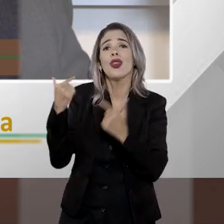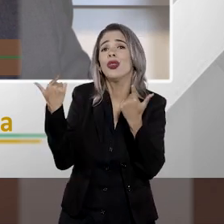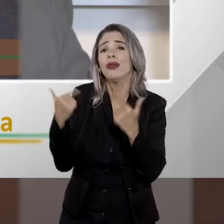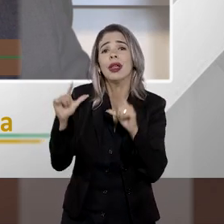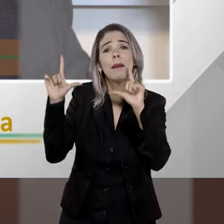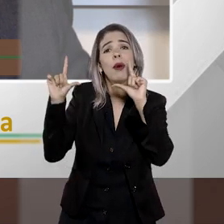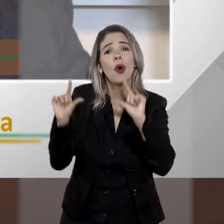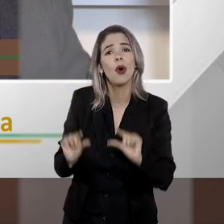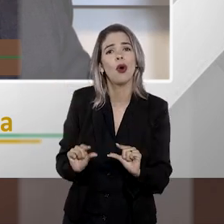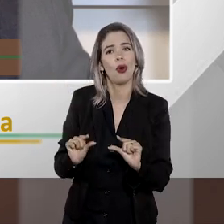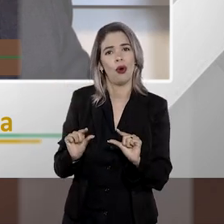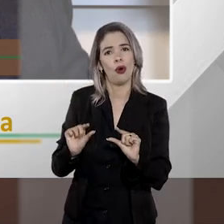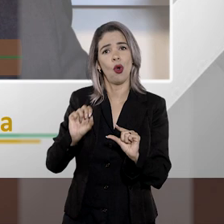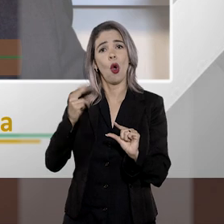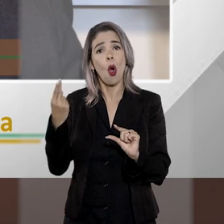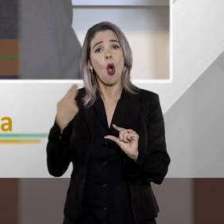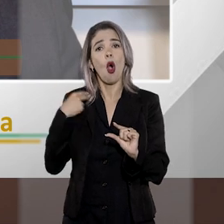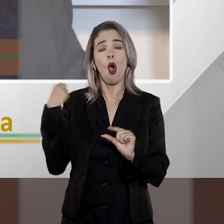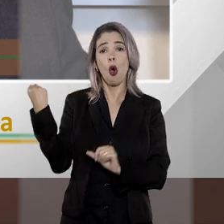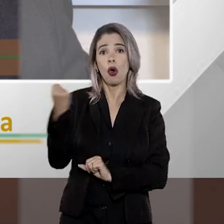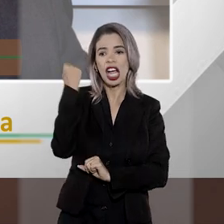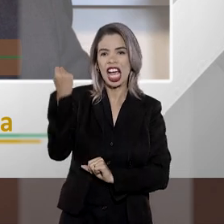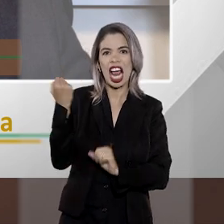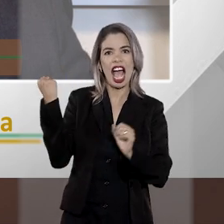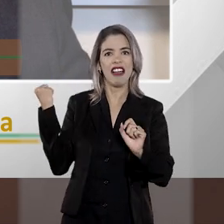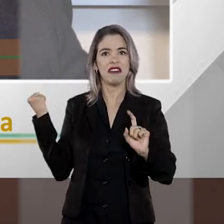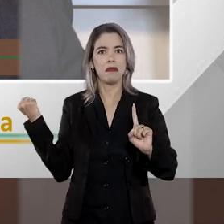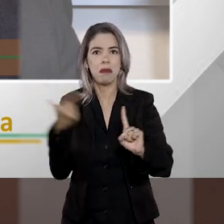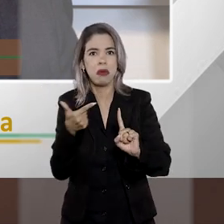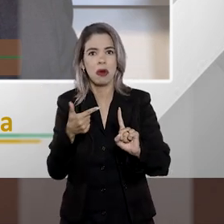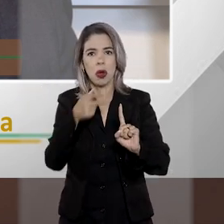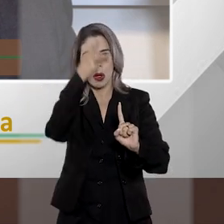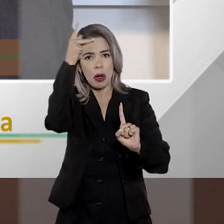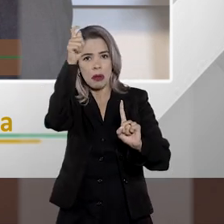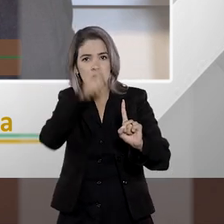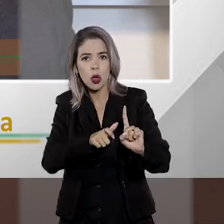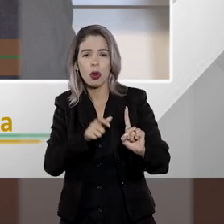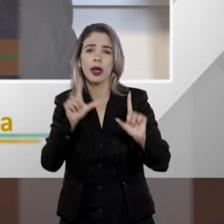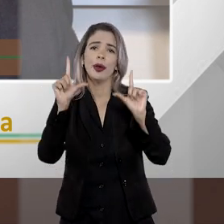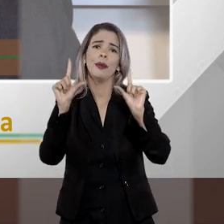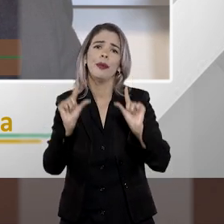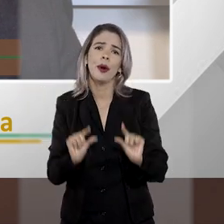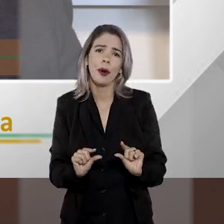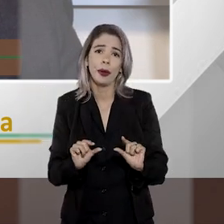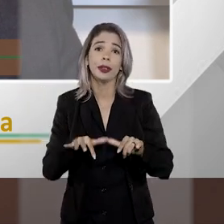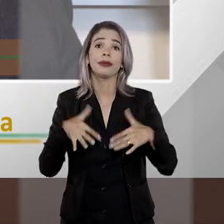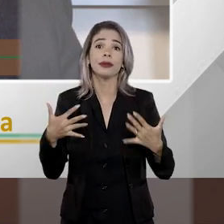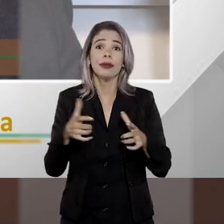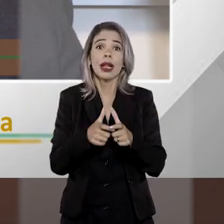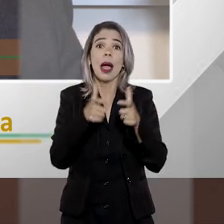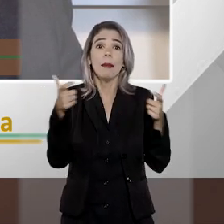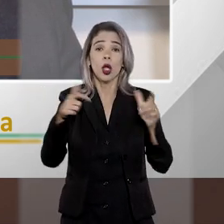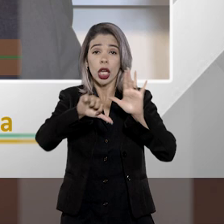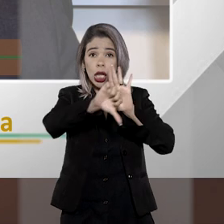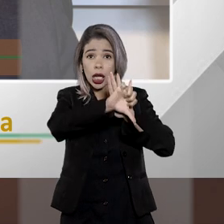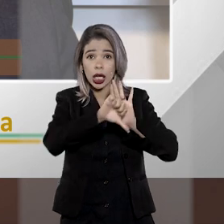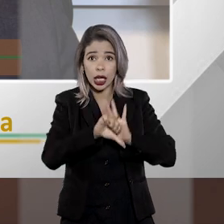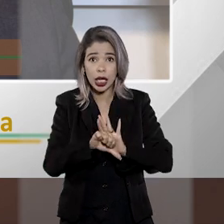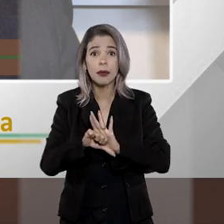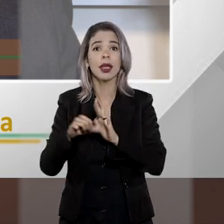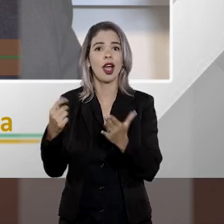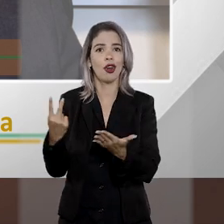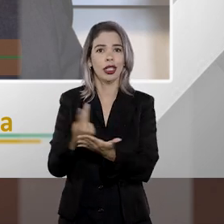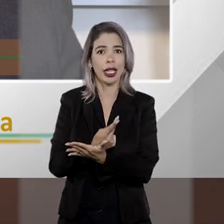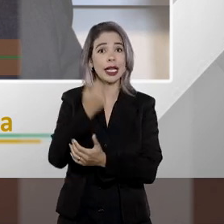crimes envolvendo grave ameaça e violência contra a pessoa, podendo-se validamente afirmar que a grande maioria dos crimes e